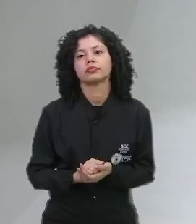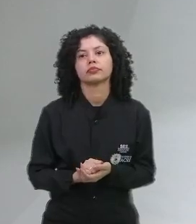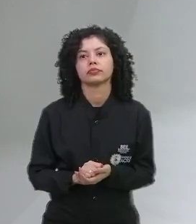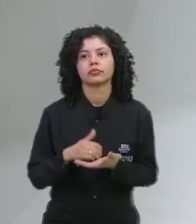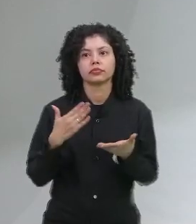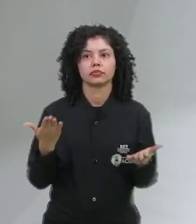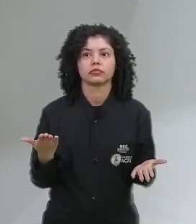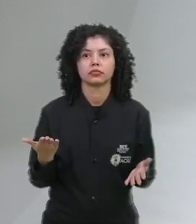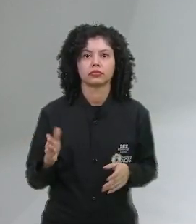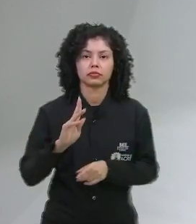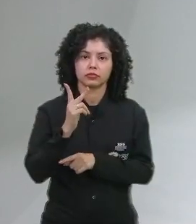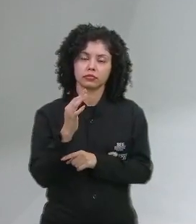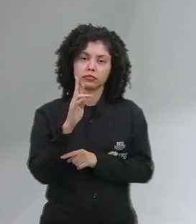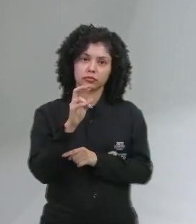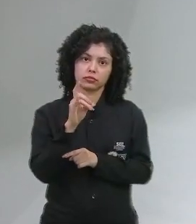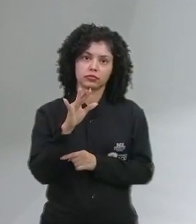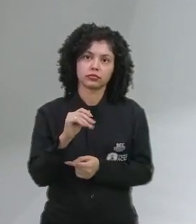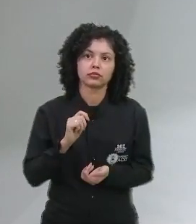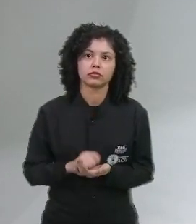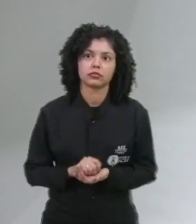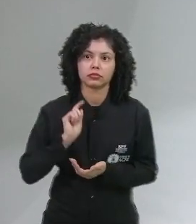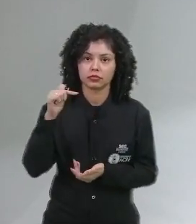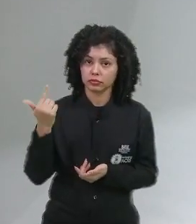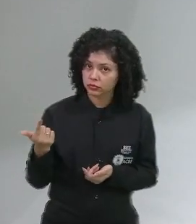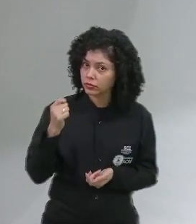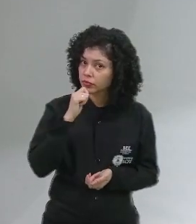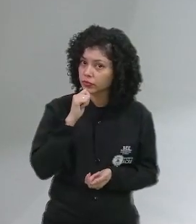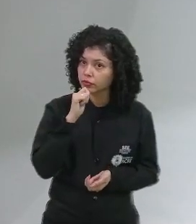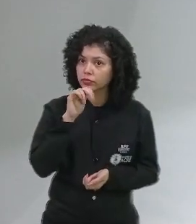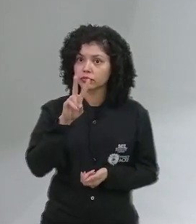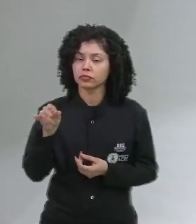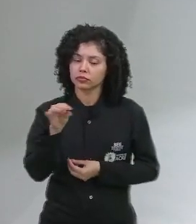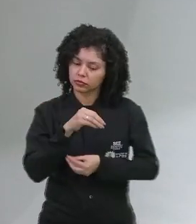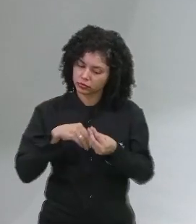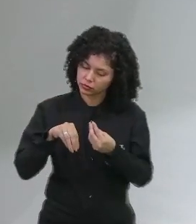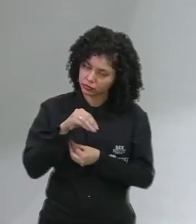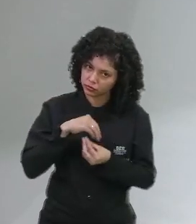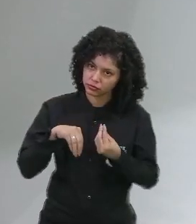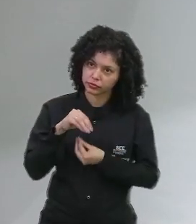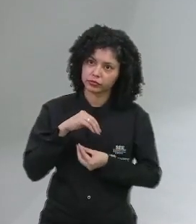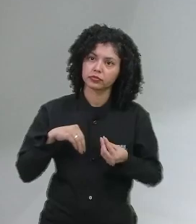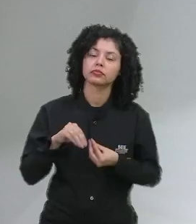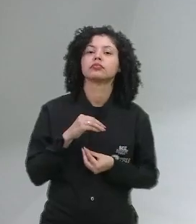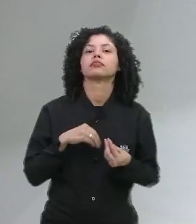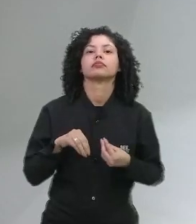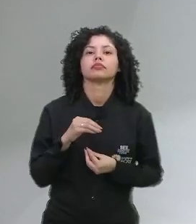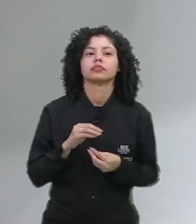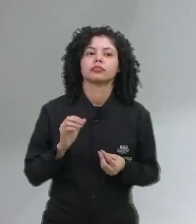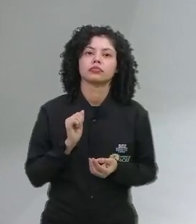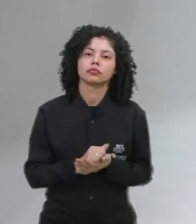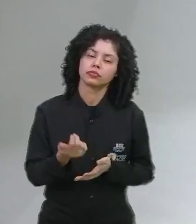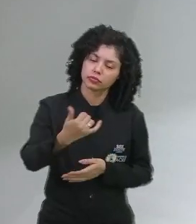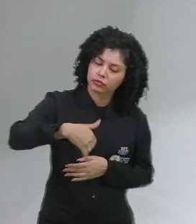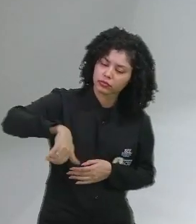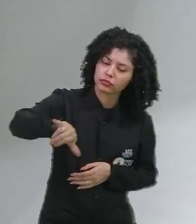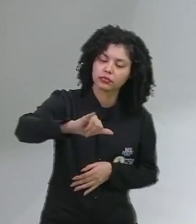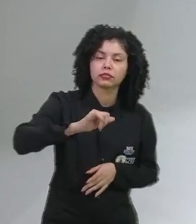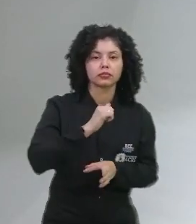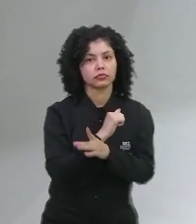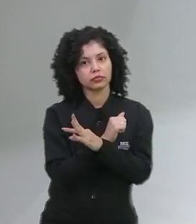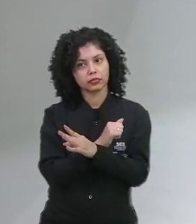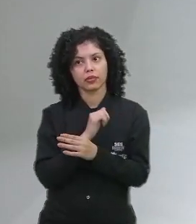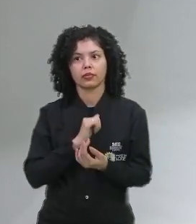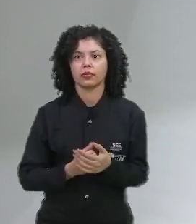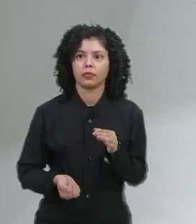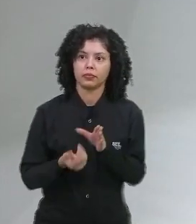falando, é hidróxido de sódio. Então aquela soda cáustica, ela vai reagir com aquele óleo, com aquele ácido graxo,